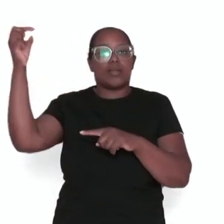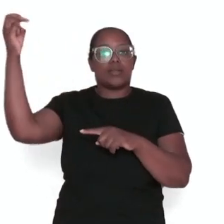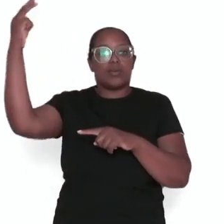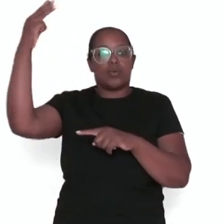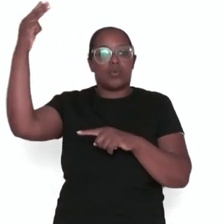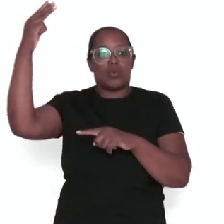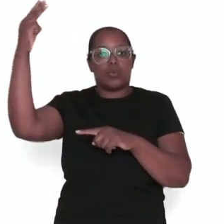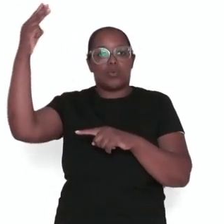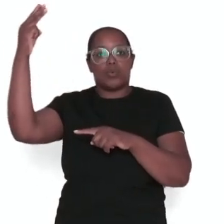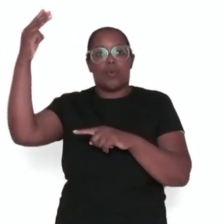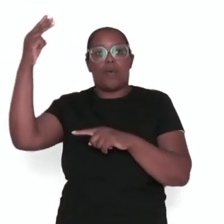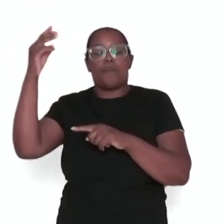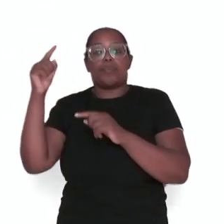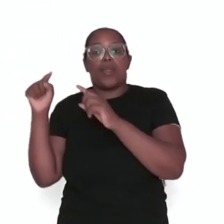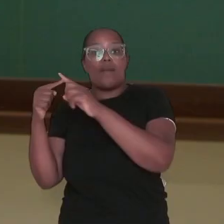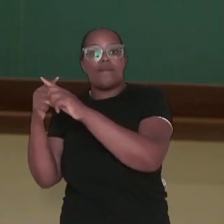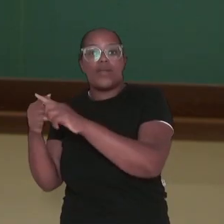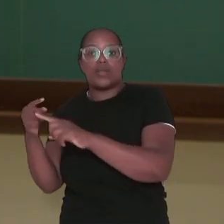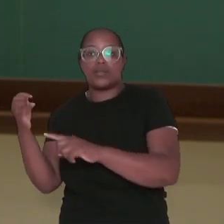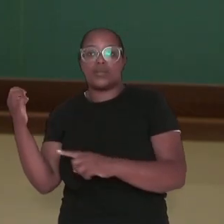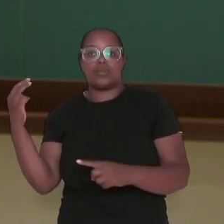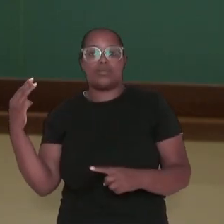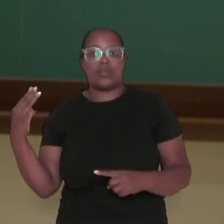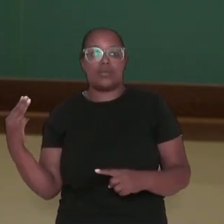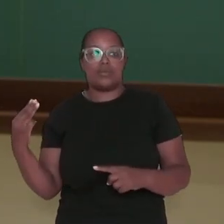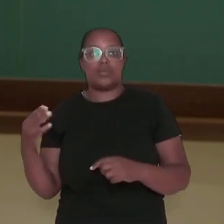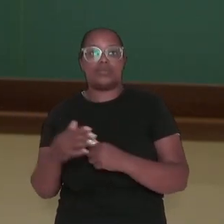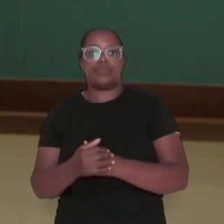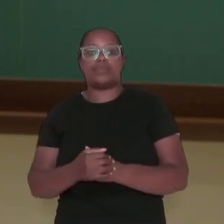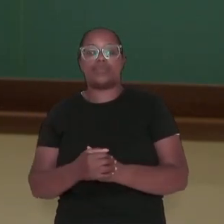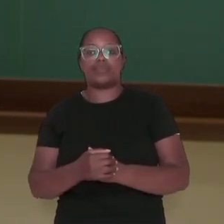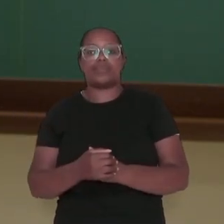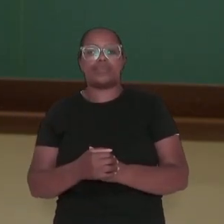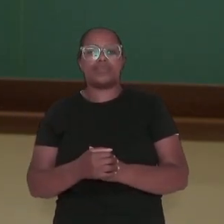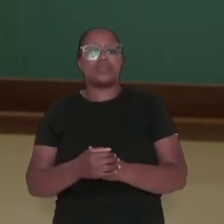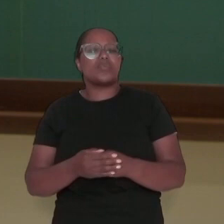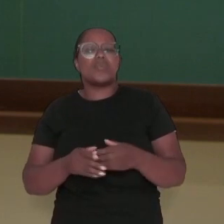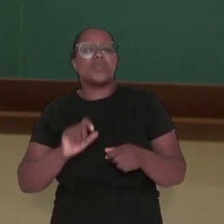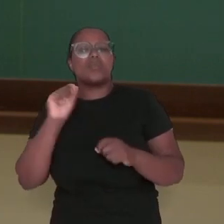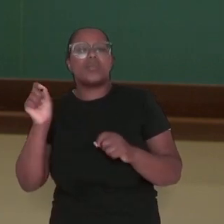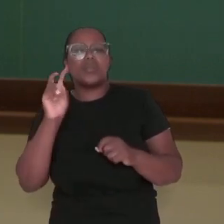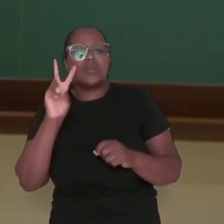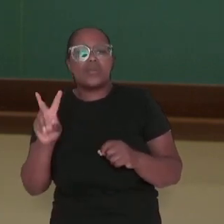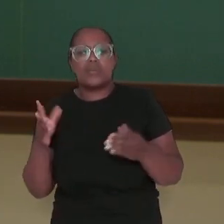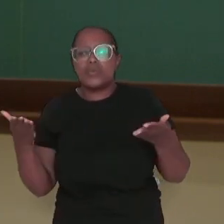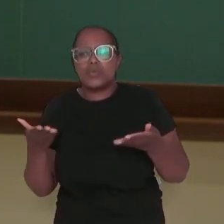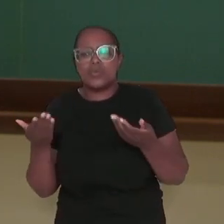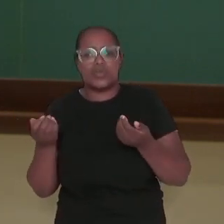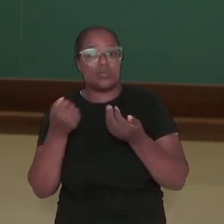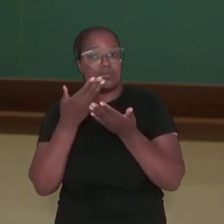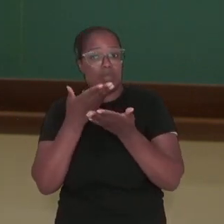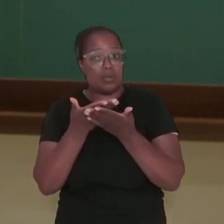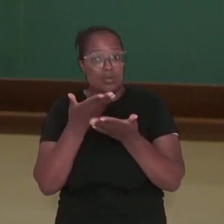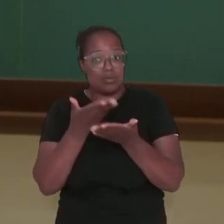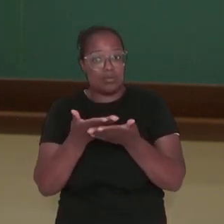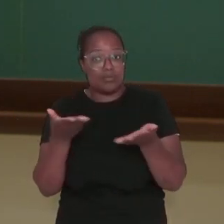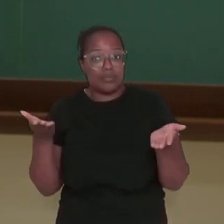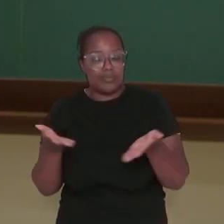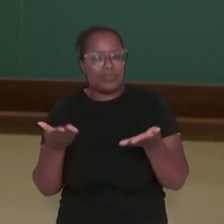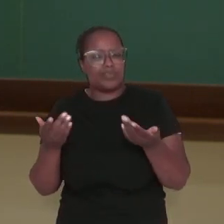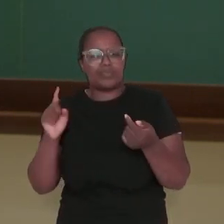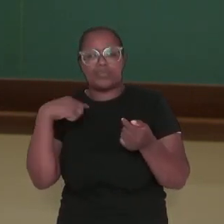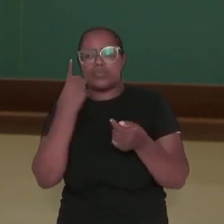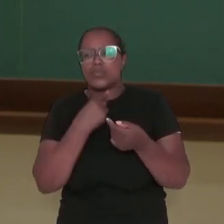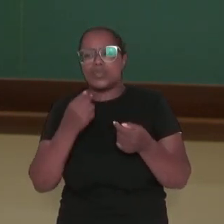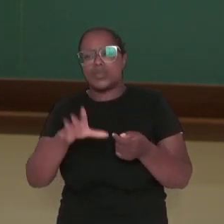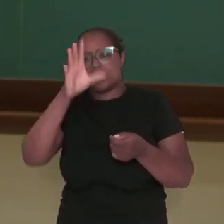o micron cúbico, correto? O que vimos nessa aula, pessoal? Então, nessa aula nós retomamos um